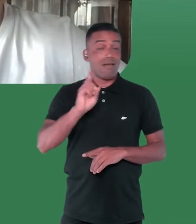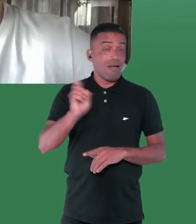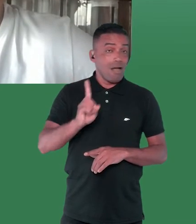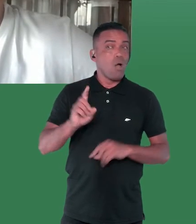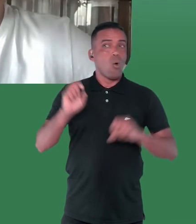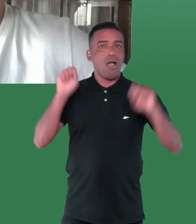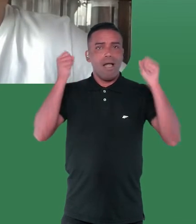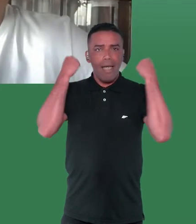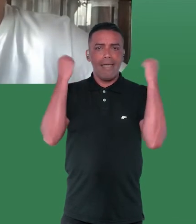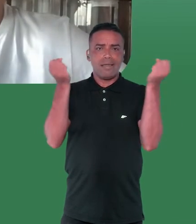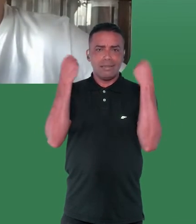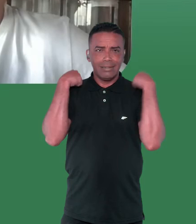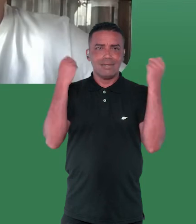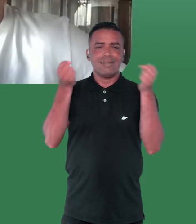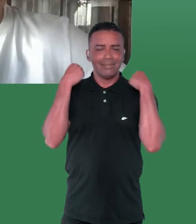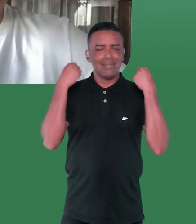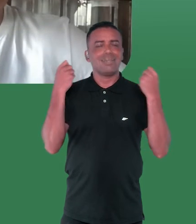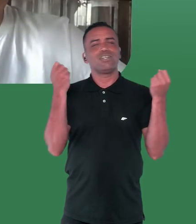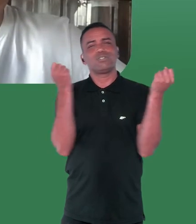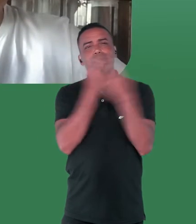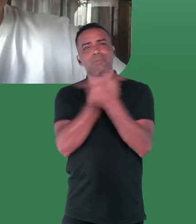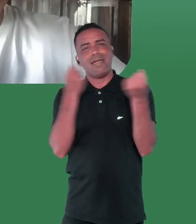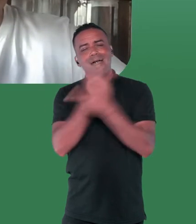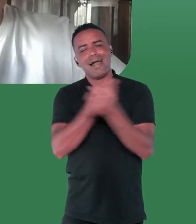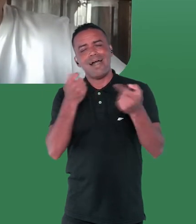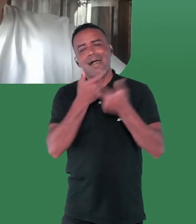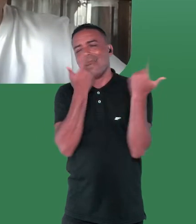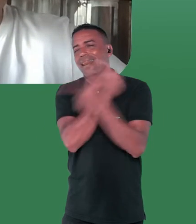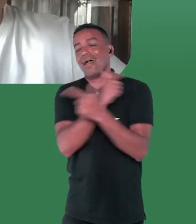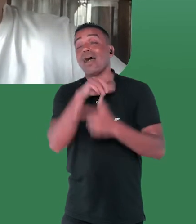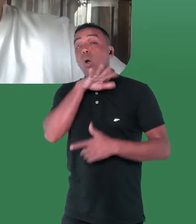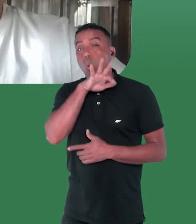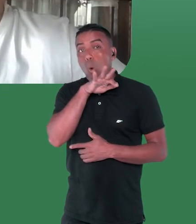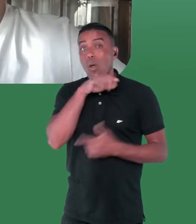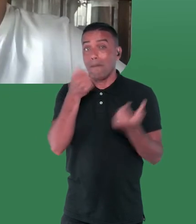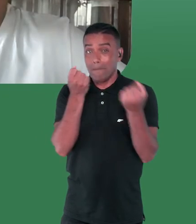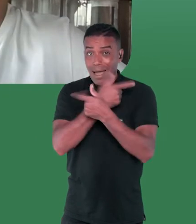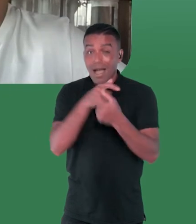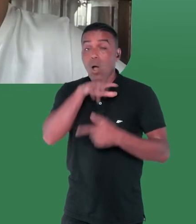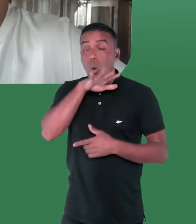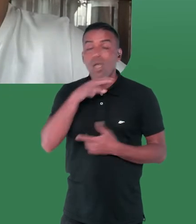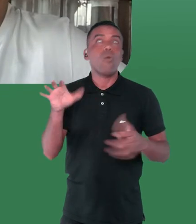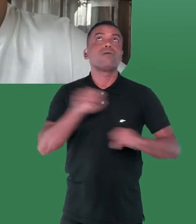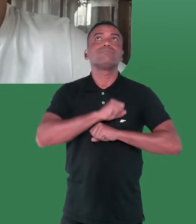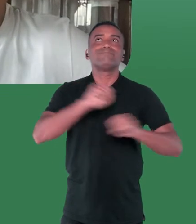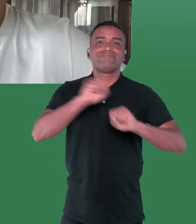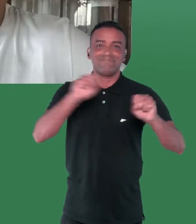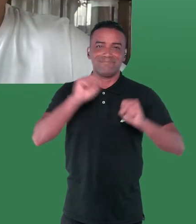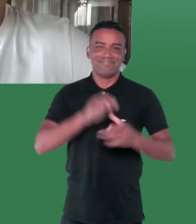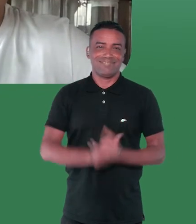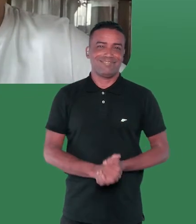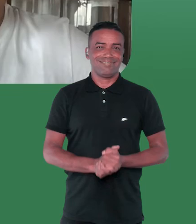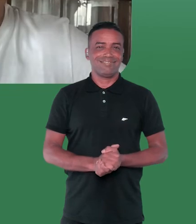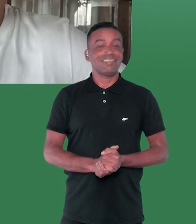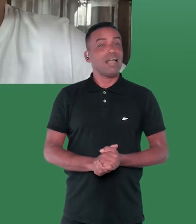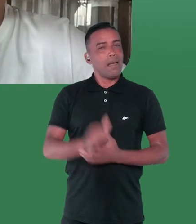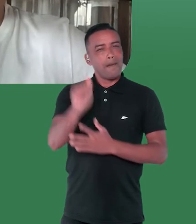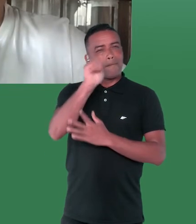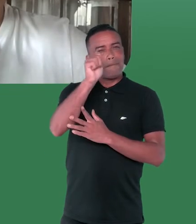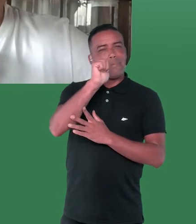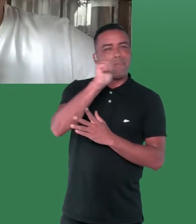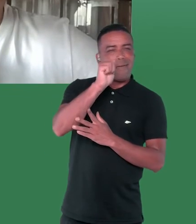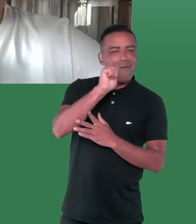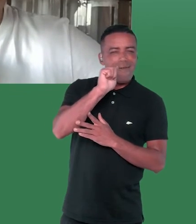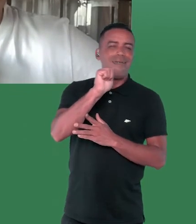exercícios físicos, rir, contar piada ruim, que eu adoro a piada ruim, é, tomar um